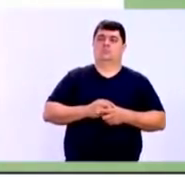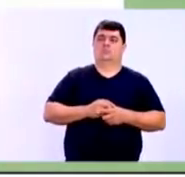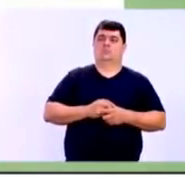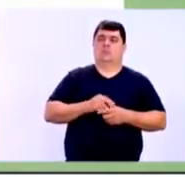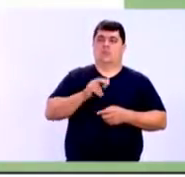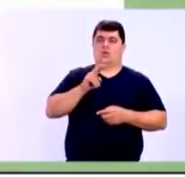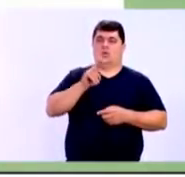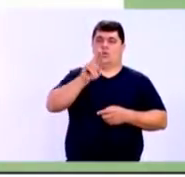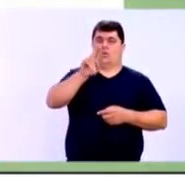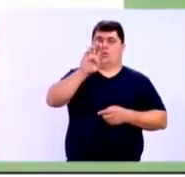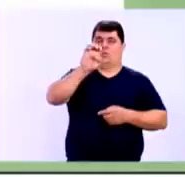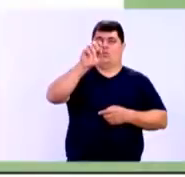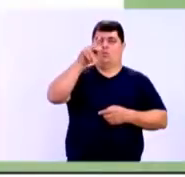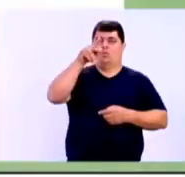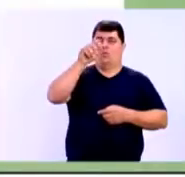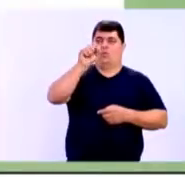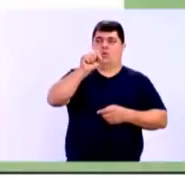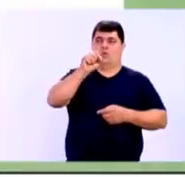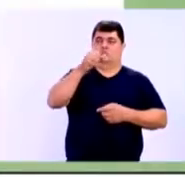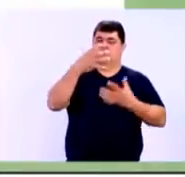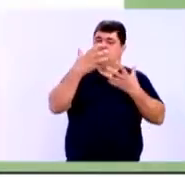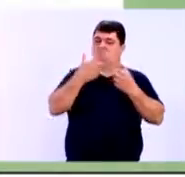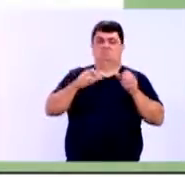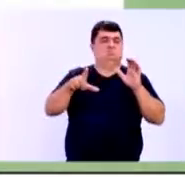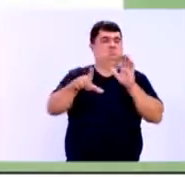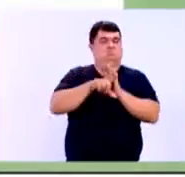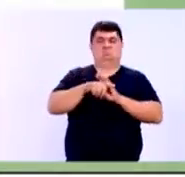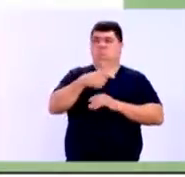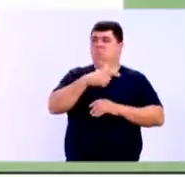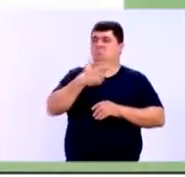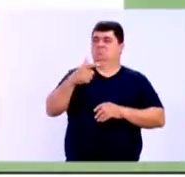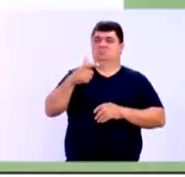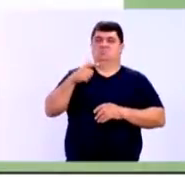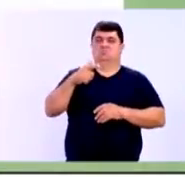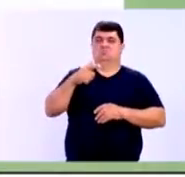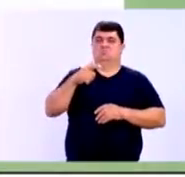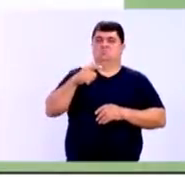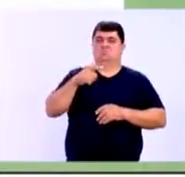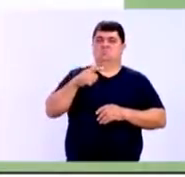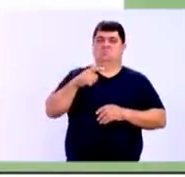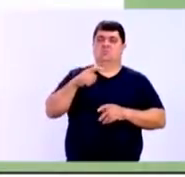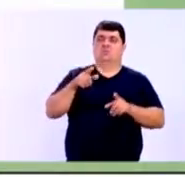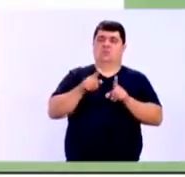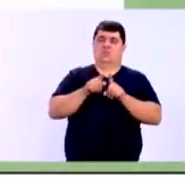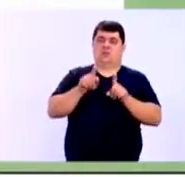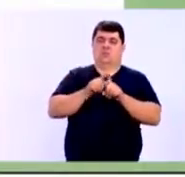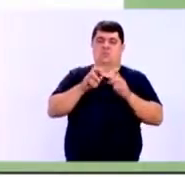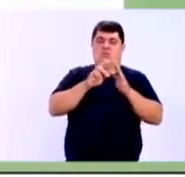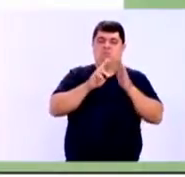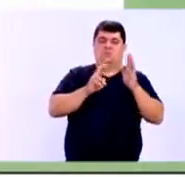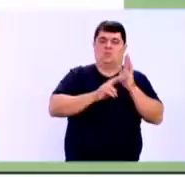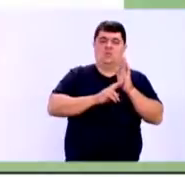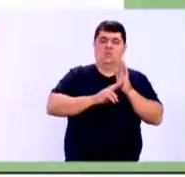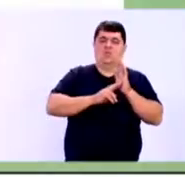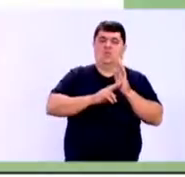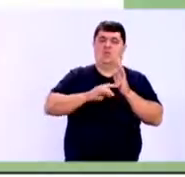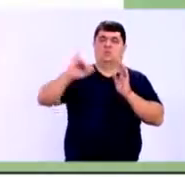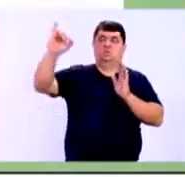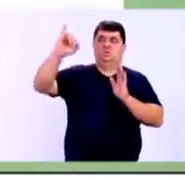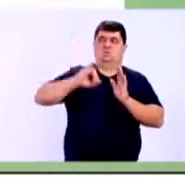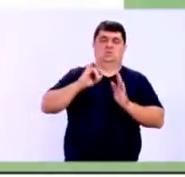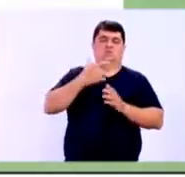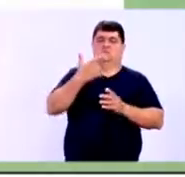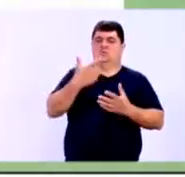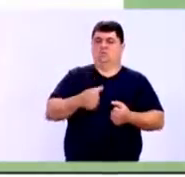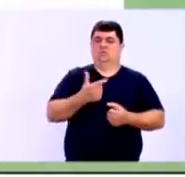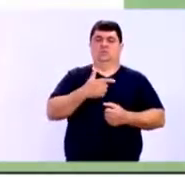O EPS não é aceito pela legislação de imposto de renda, bem como pelas normas internacionais. Calma